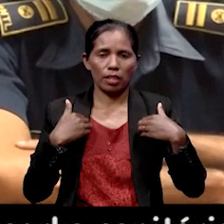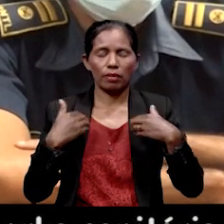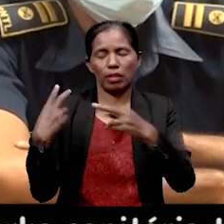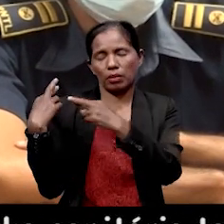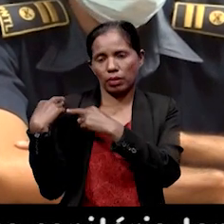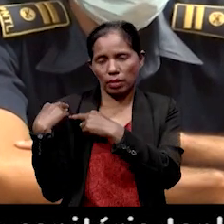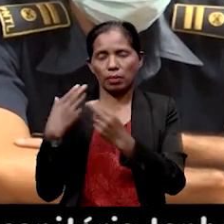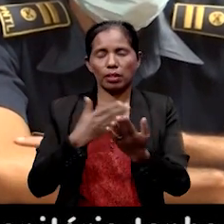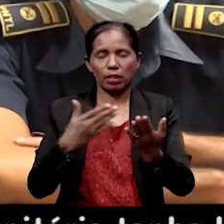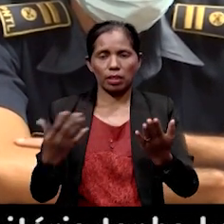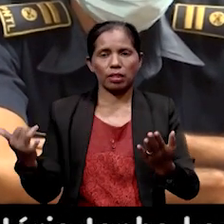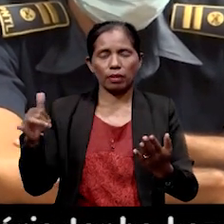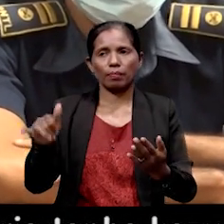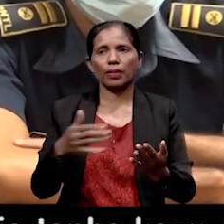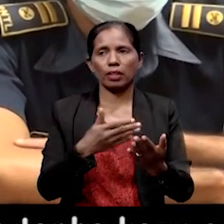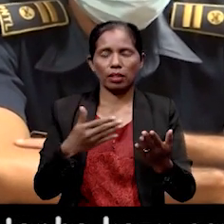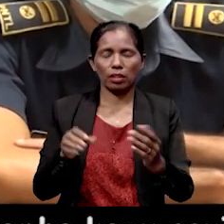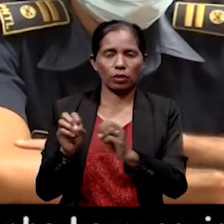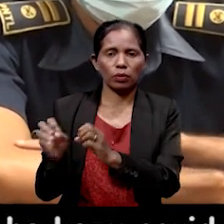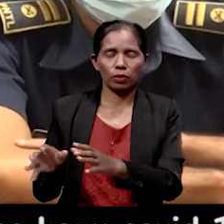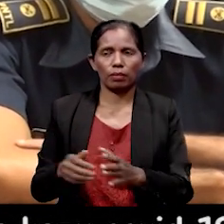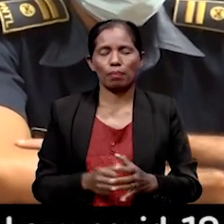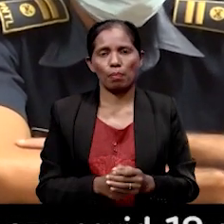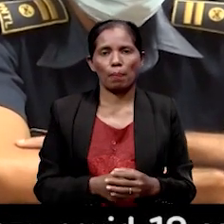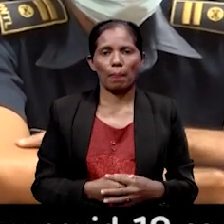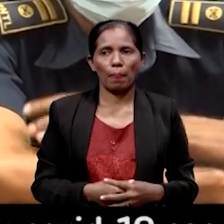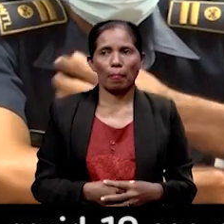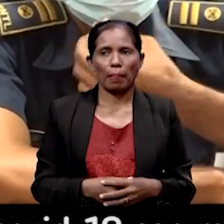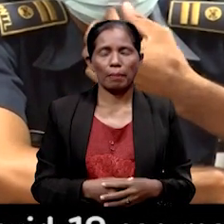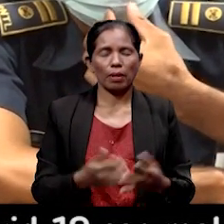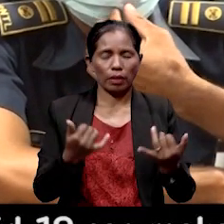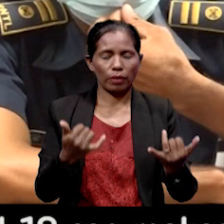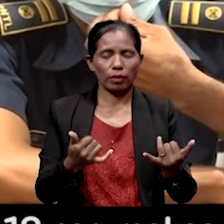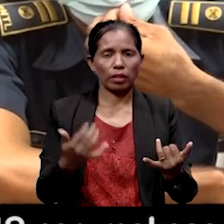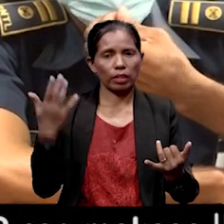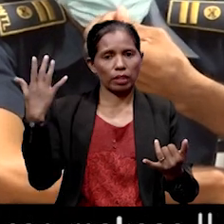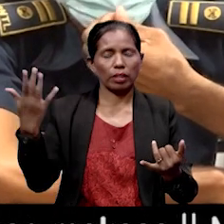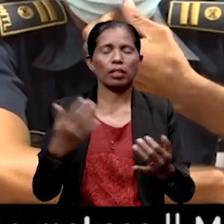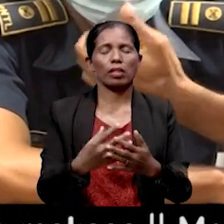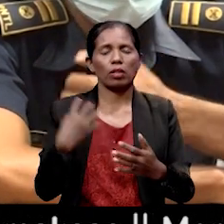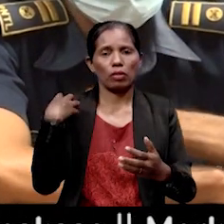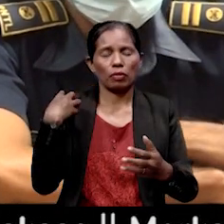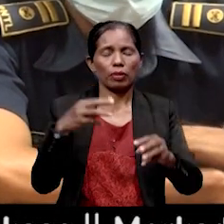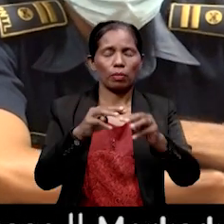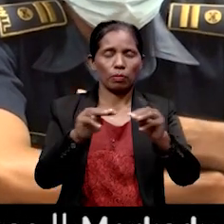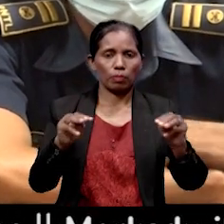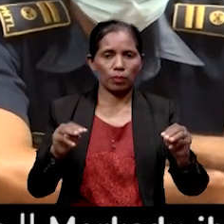de antena, o sansa é abandonado, foguetes abandonados. Ou seja, e rona, comando do